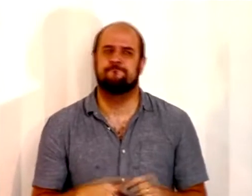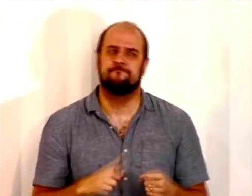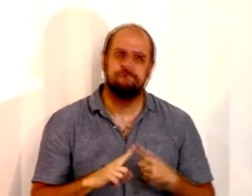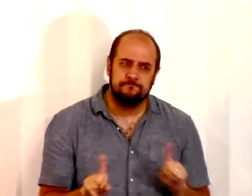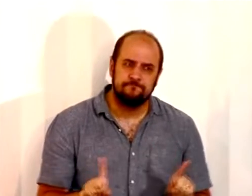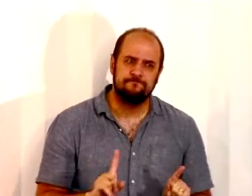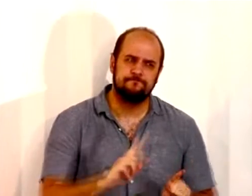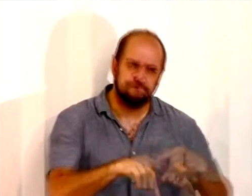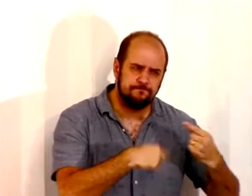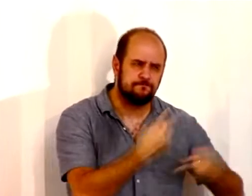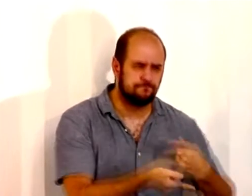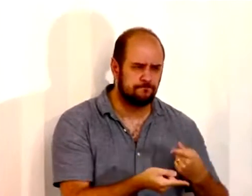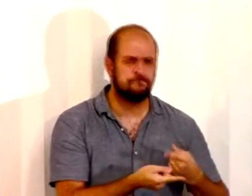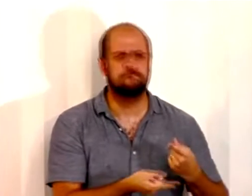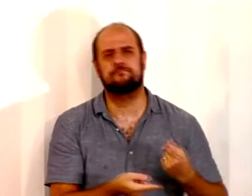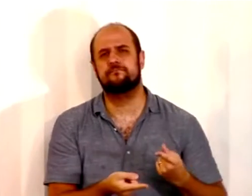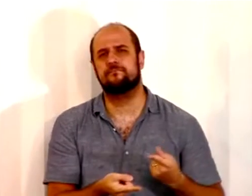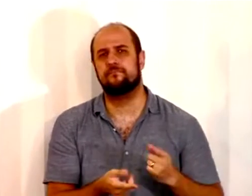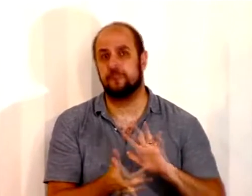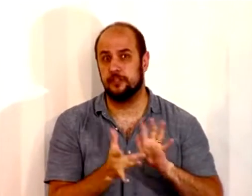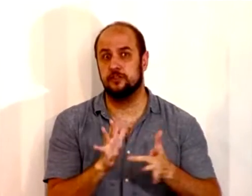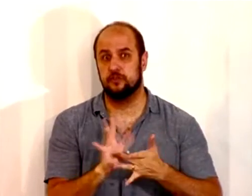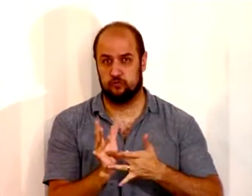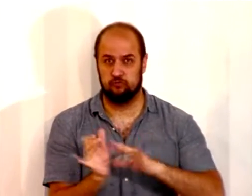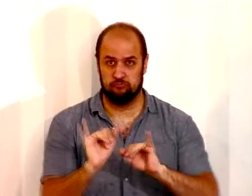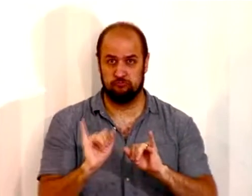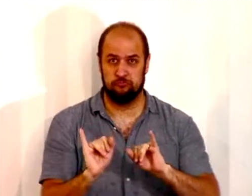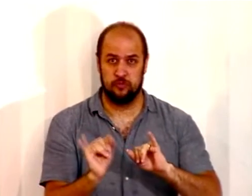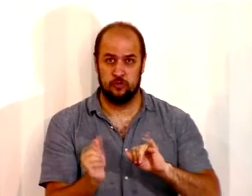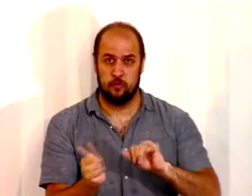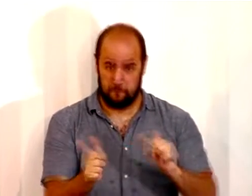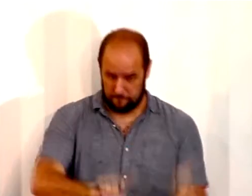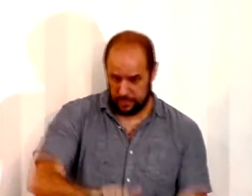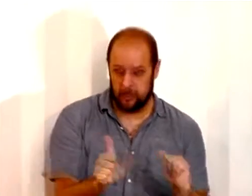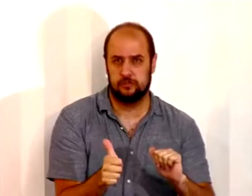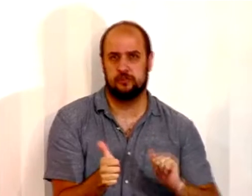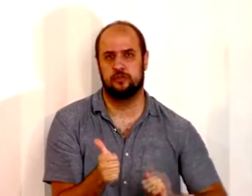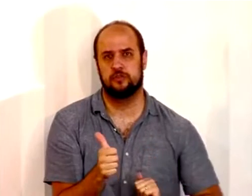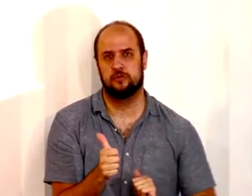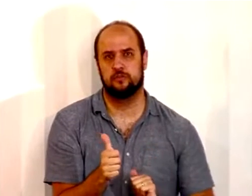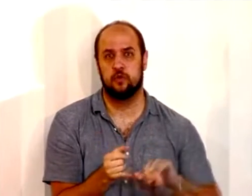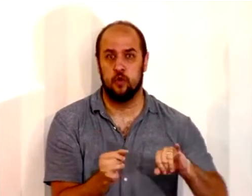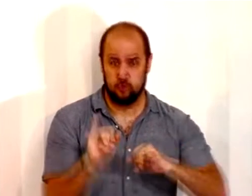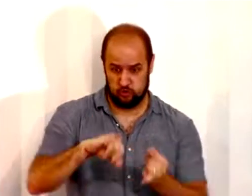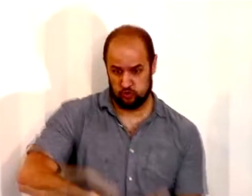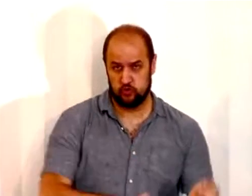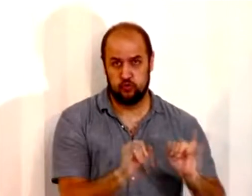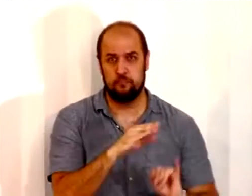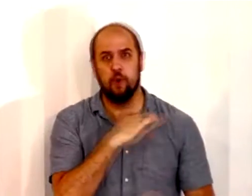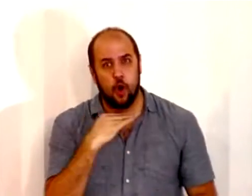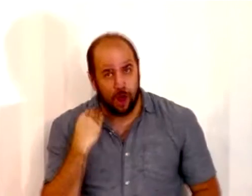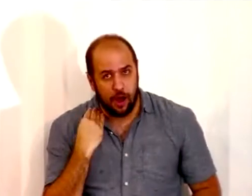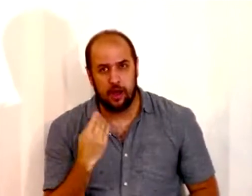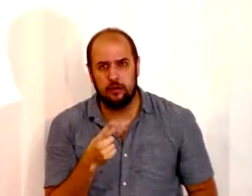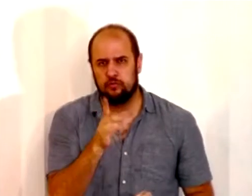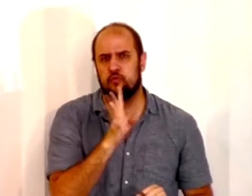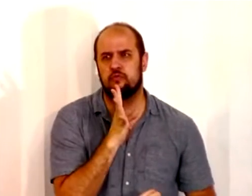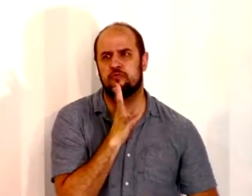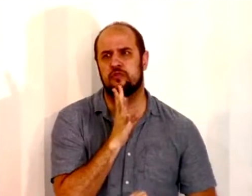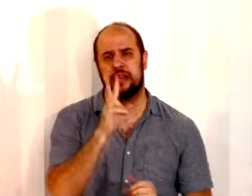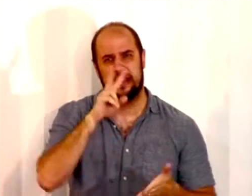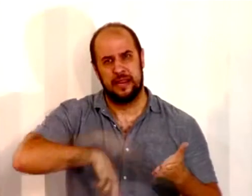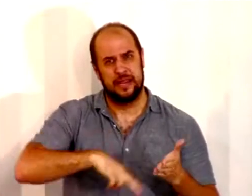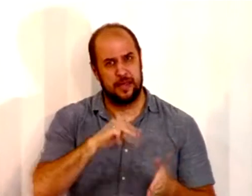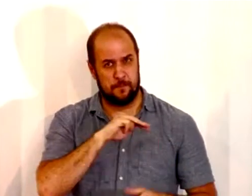isso, após o batismo de Jesus, após a morte de João Batista, se você quiser conferir isso, você pode